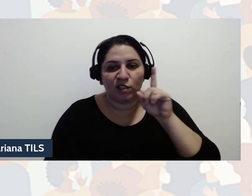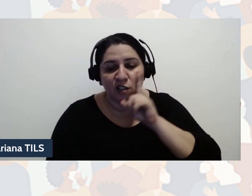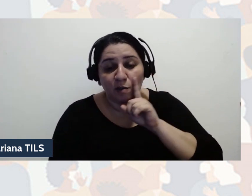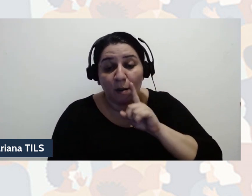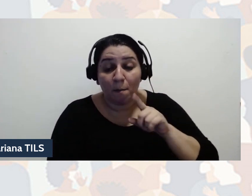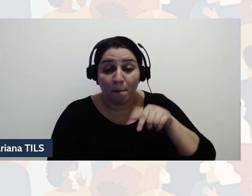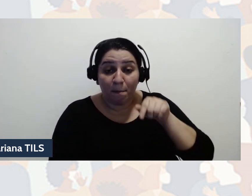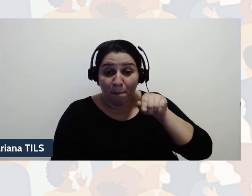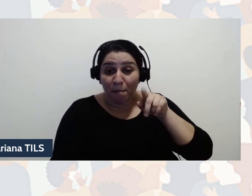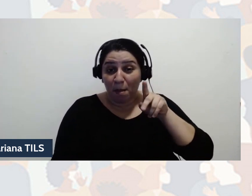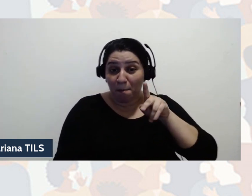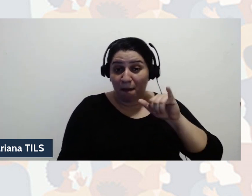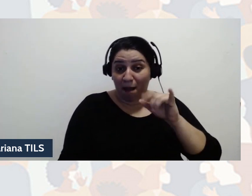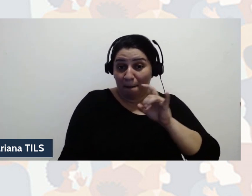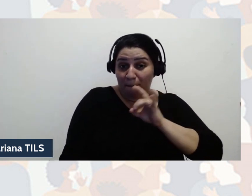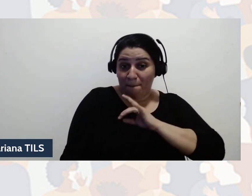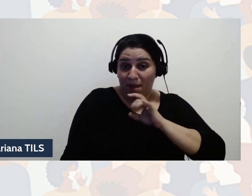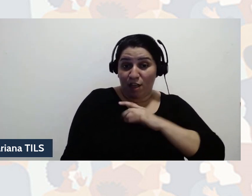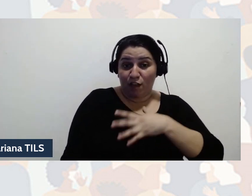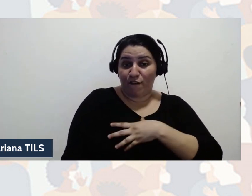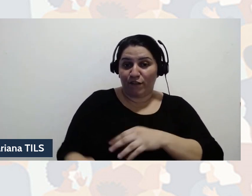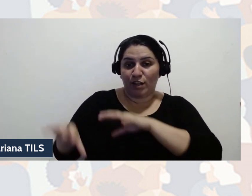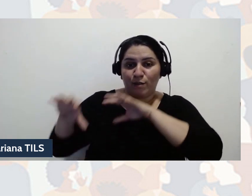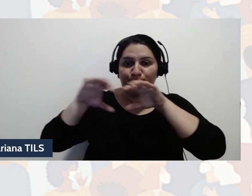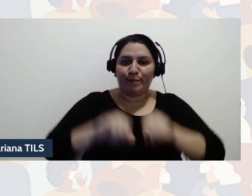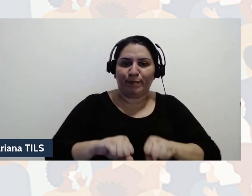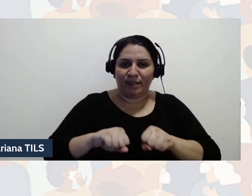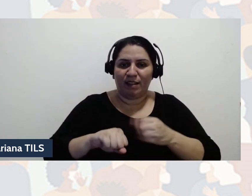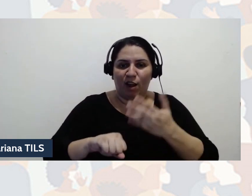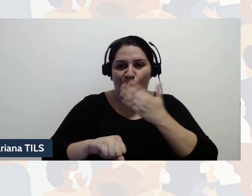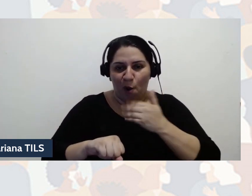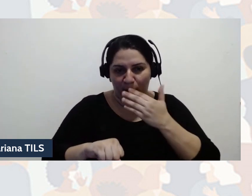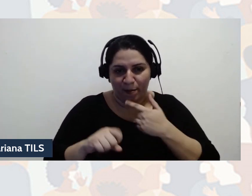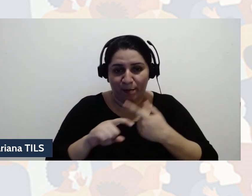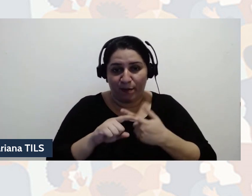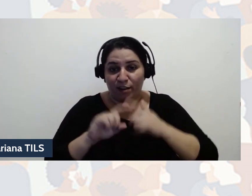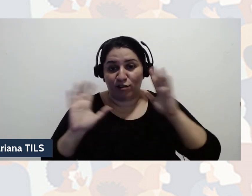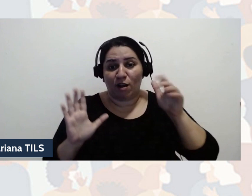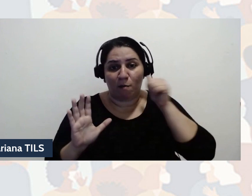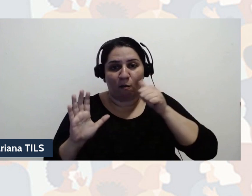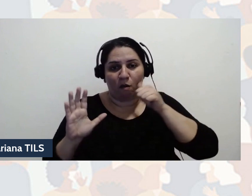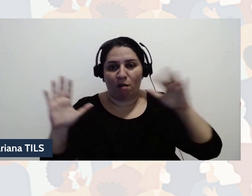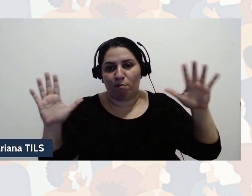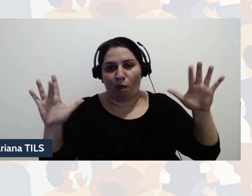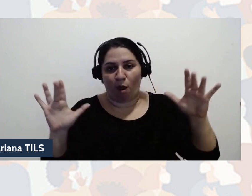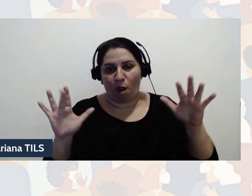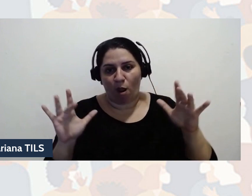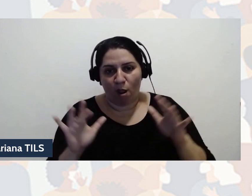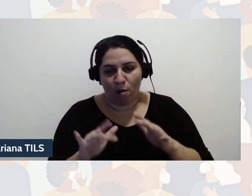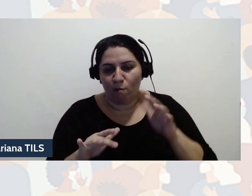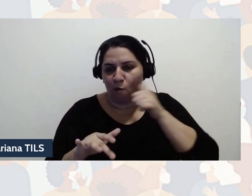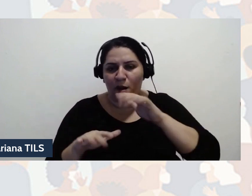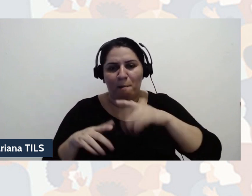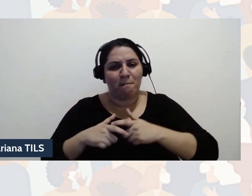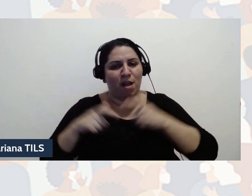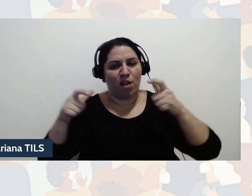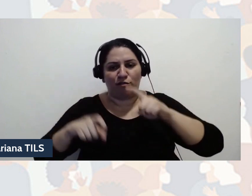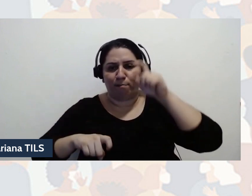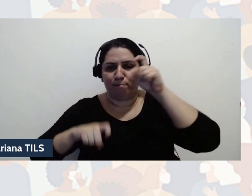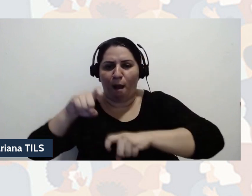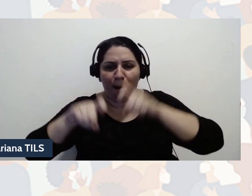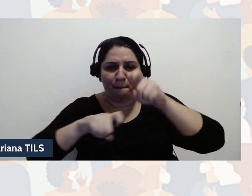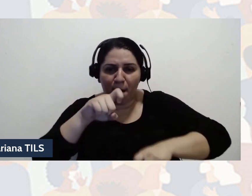pai é que seu filho seja vítima de canibais. Já não existem muitas mulheres. As mulheres já foram vítimas de estupro e já foram mortas